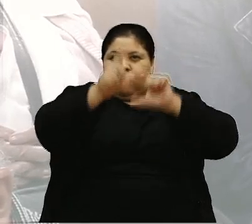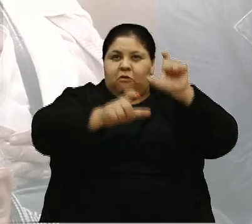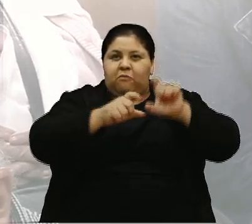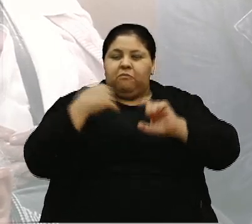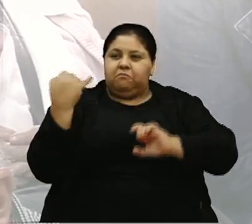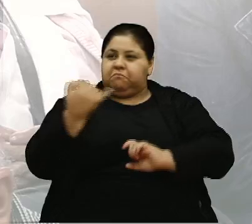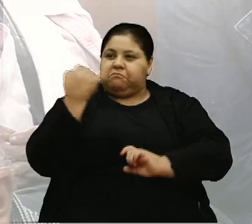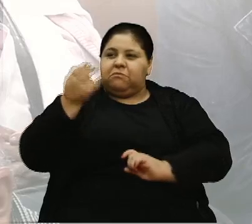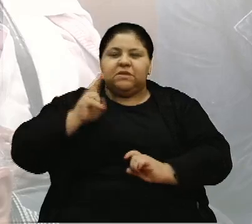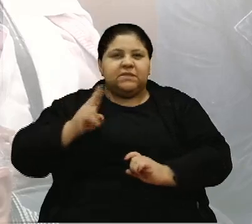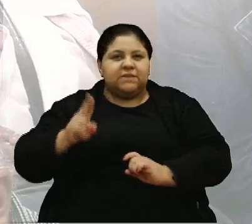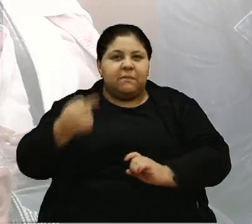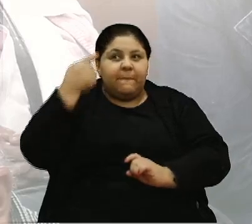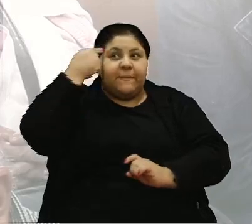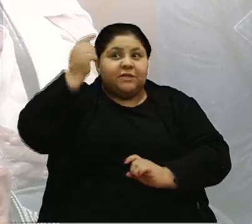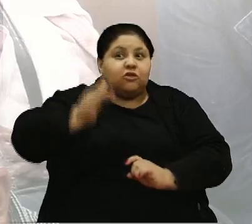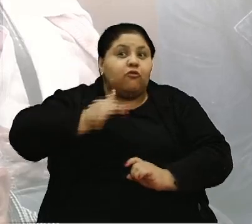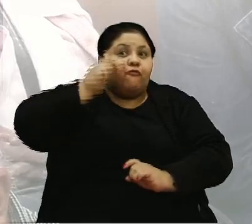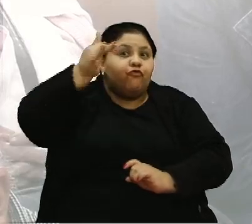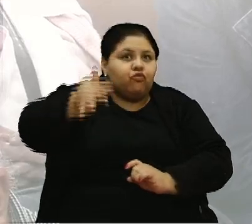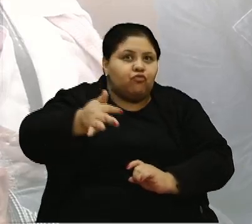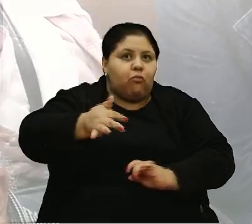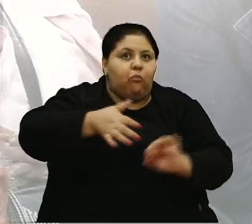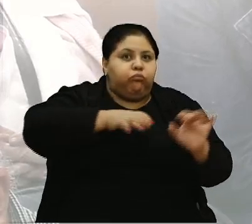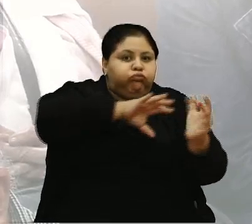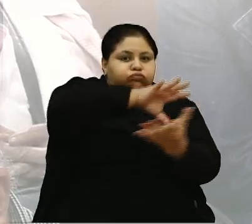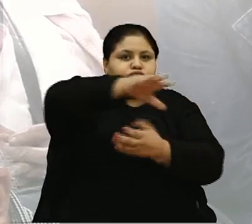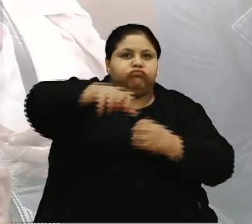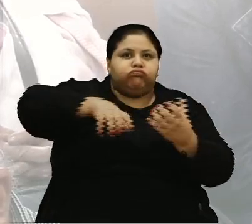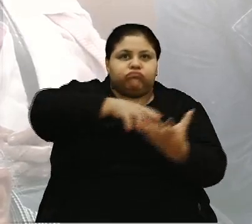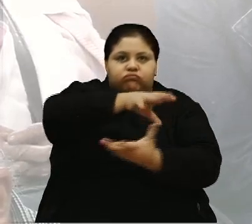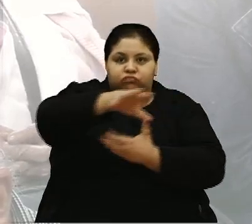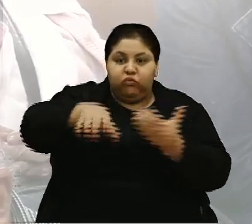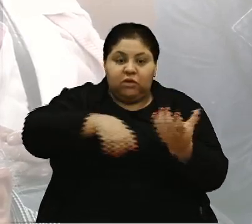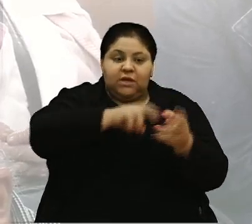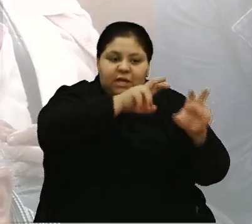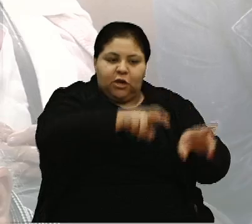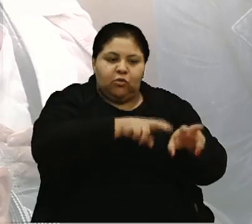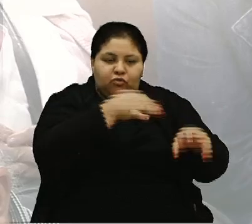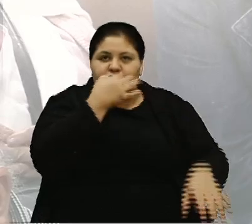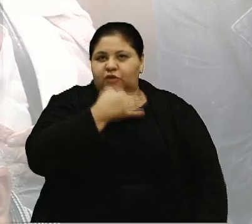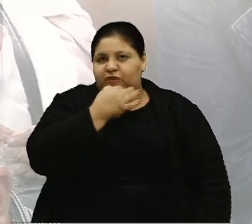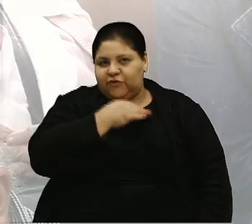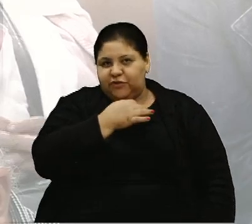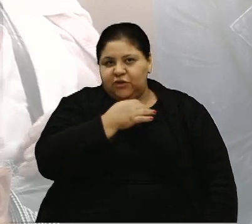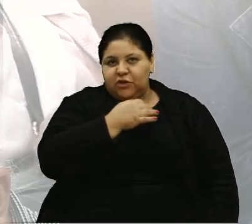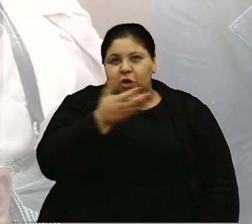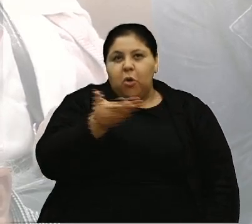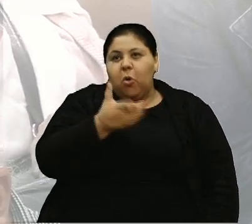à frente do seu tempo, revolucionando a agricultura aqui de Caxias do Sul. E se hoje a gente tem